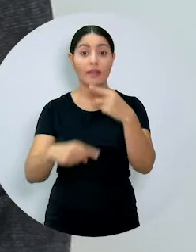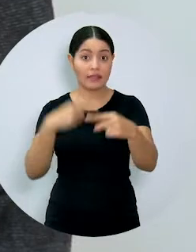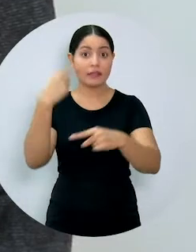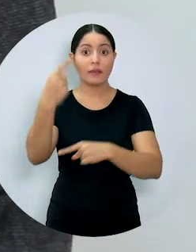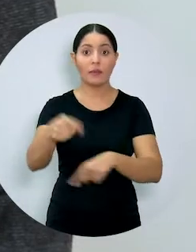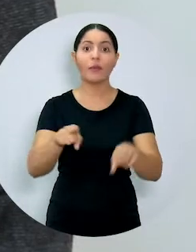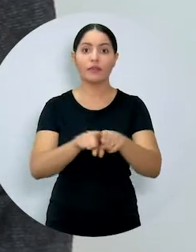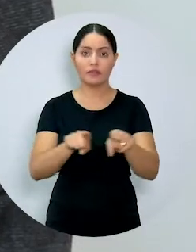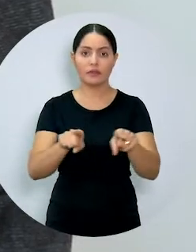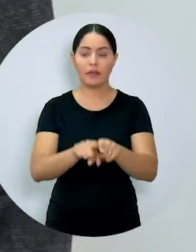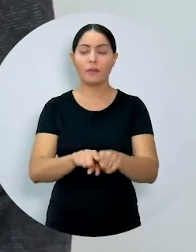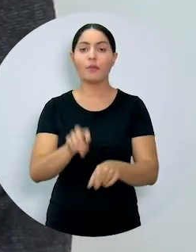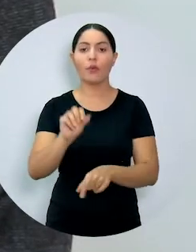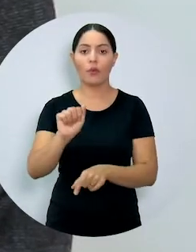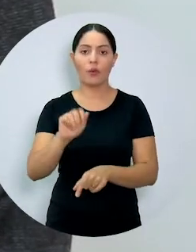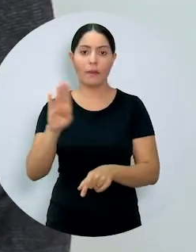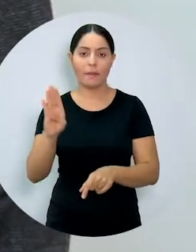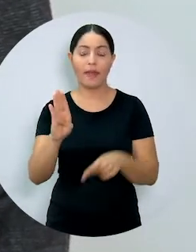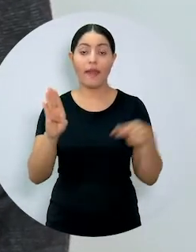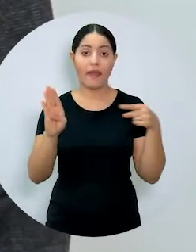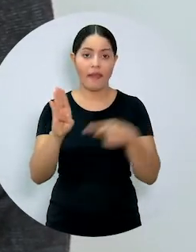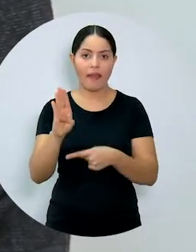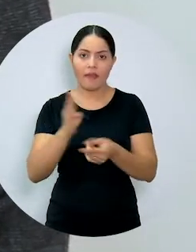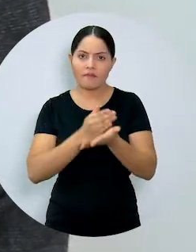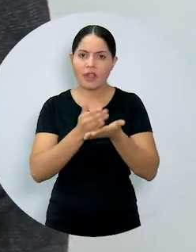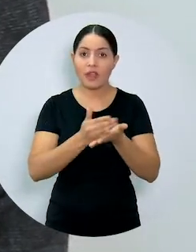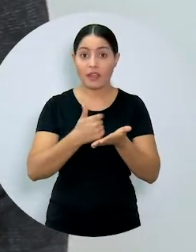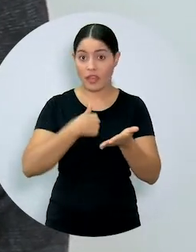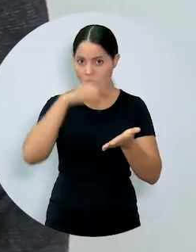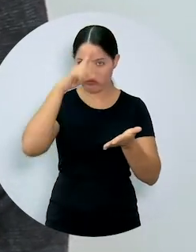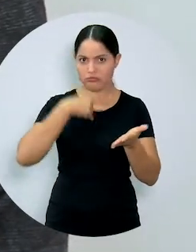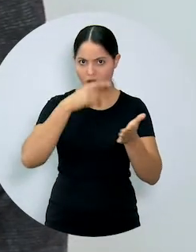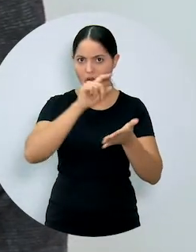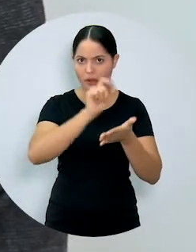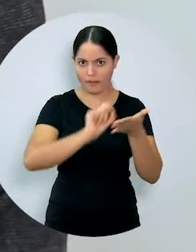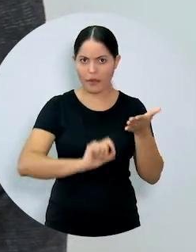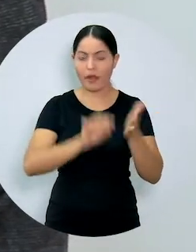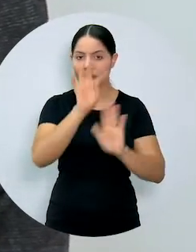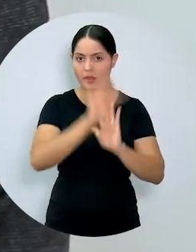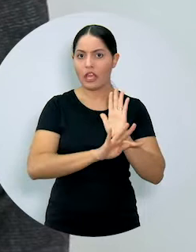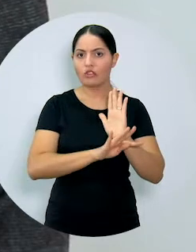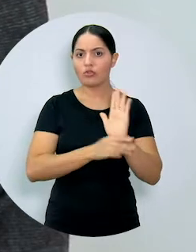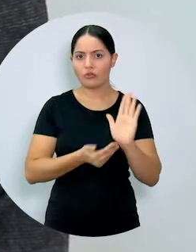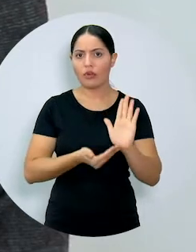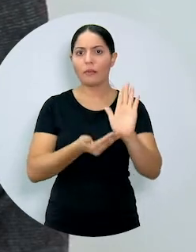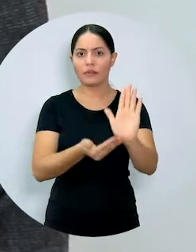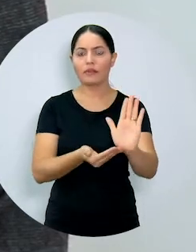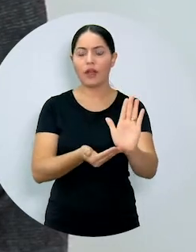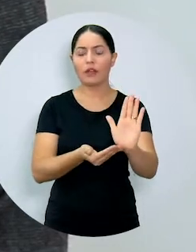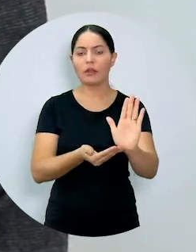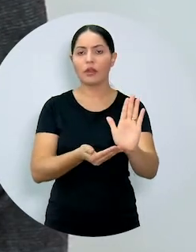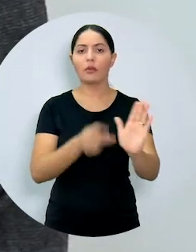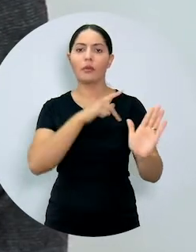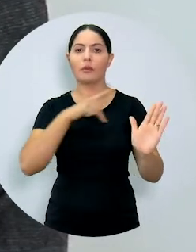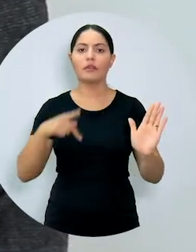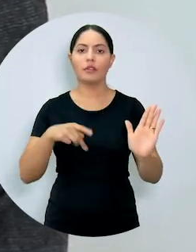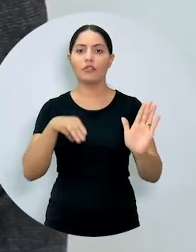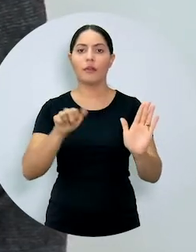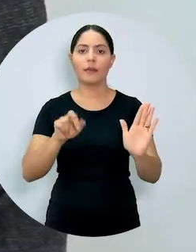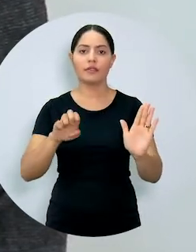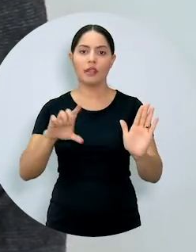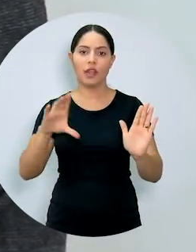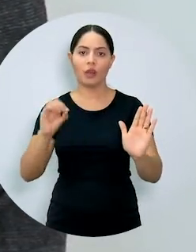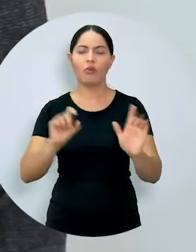Ordem foi a promotora, eu escrevi esse texto que foi apresentado pelo presidente Marcelo Lavagné,